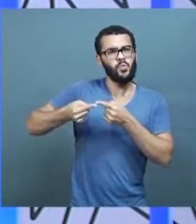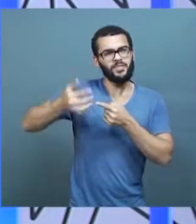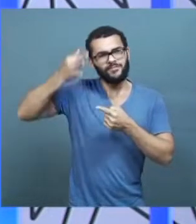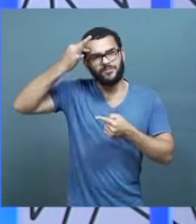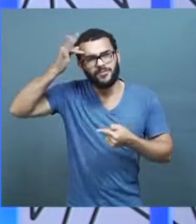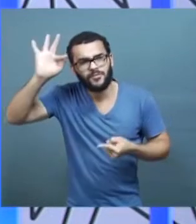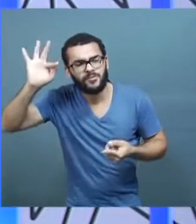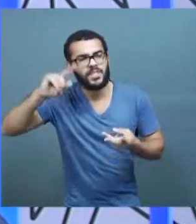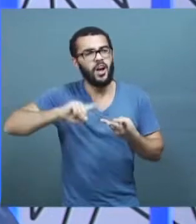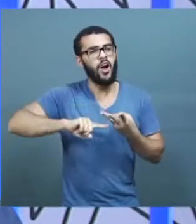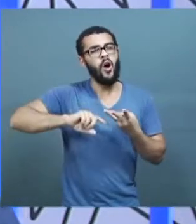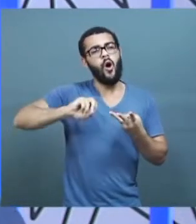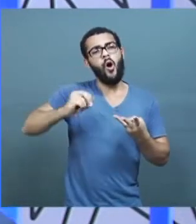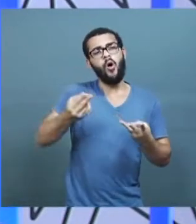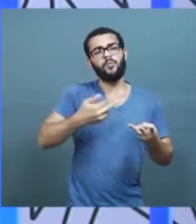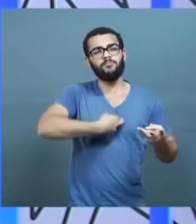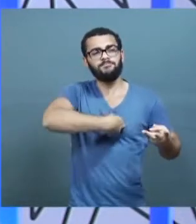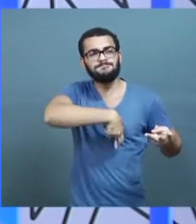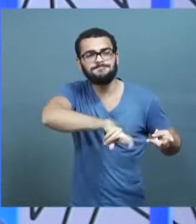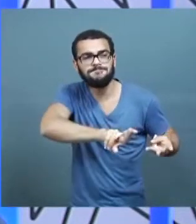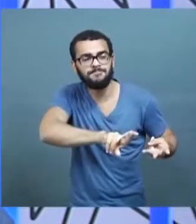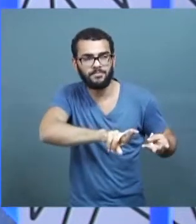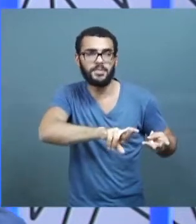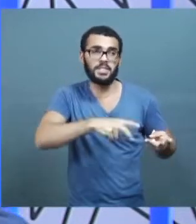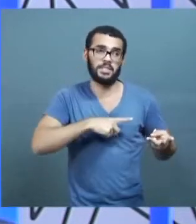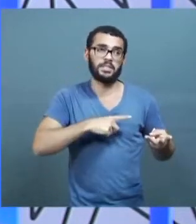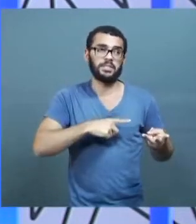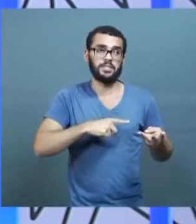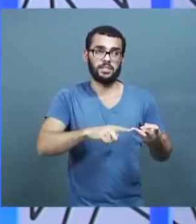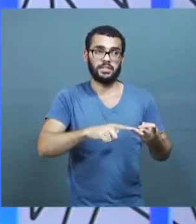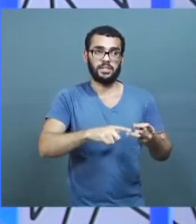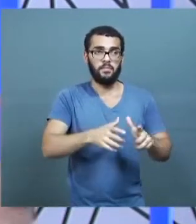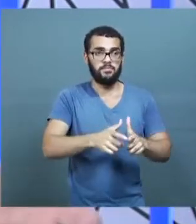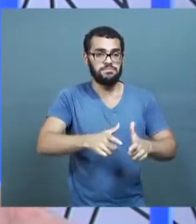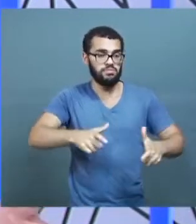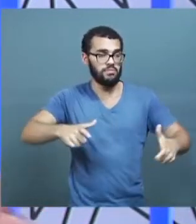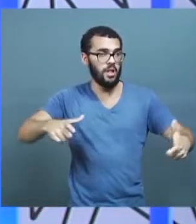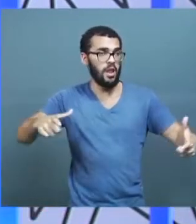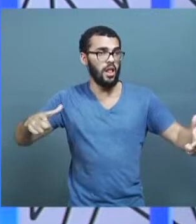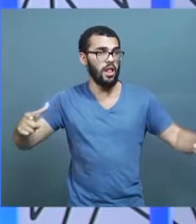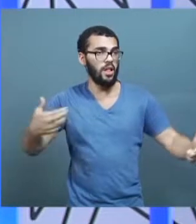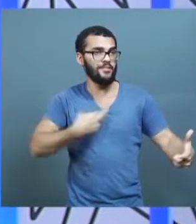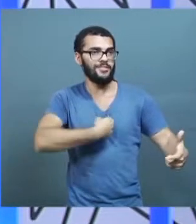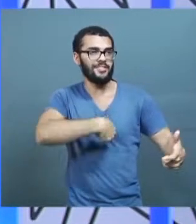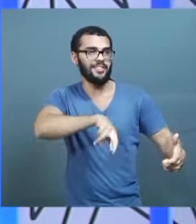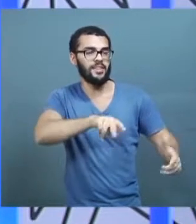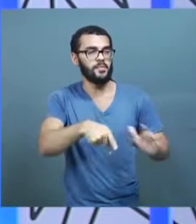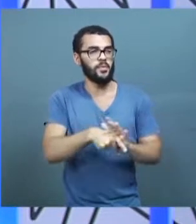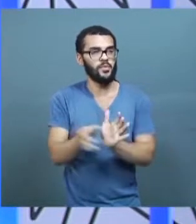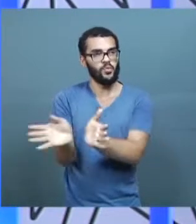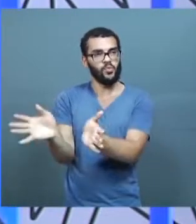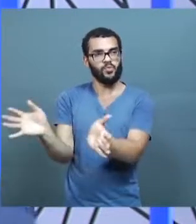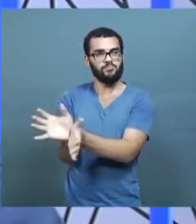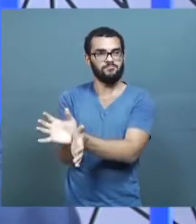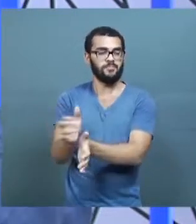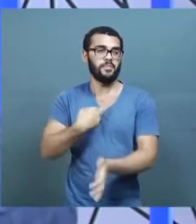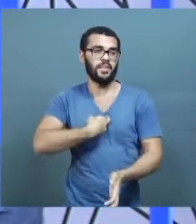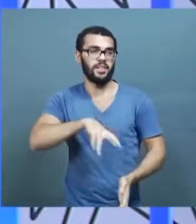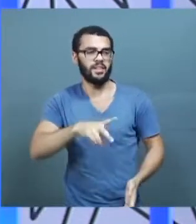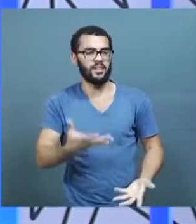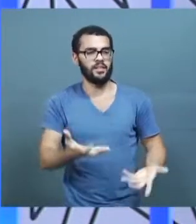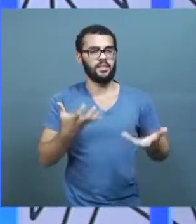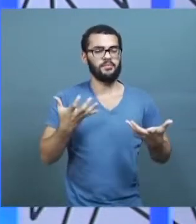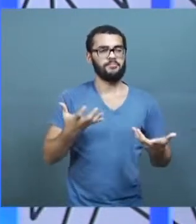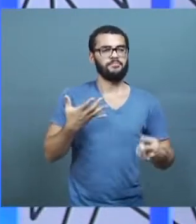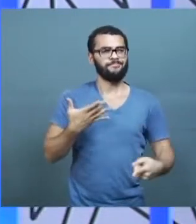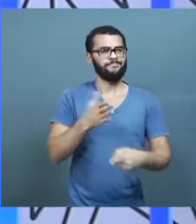religiosas, né? Isso é um ponto forte. Grande parte das ONGs advém de grupos religiosos e que se movem